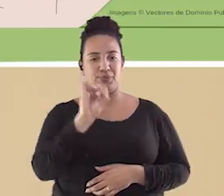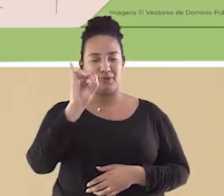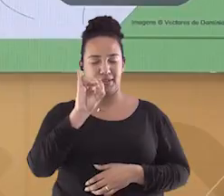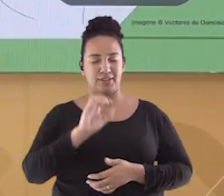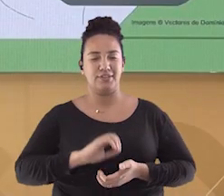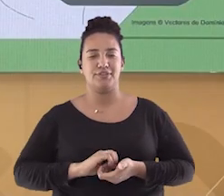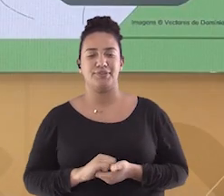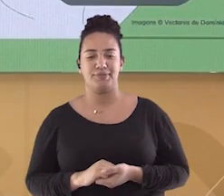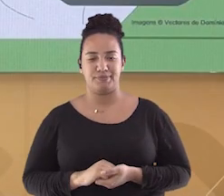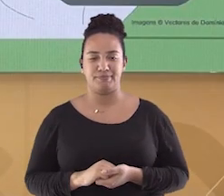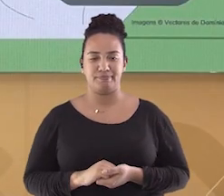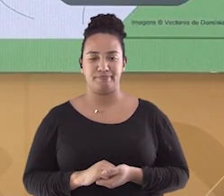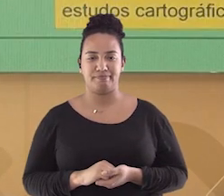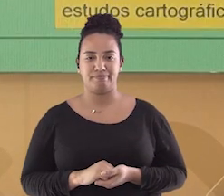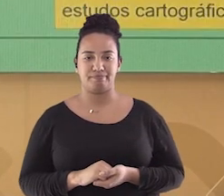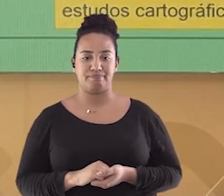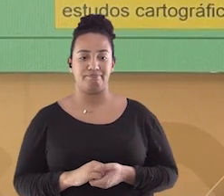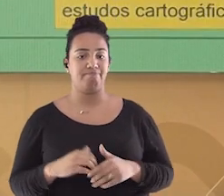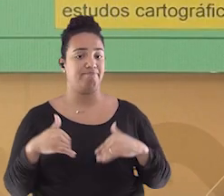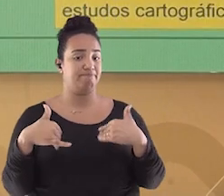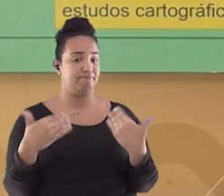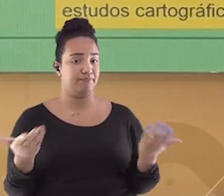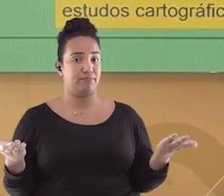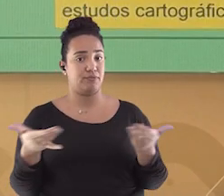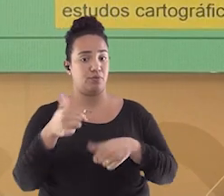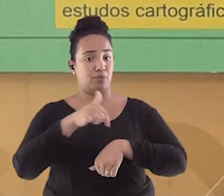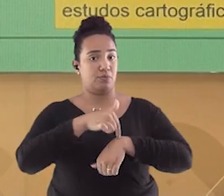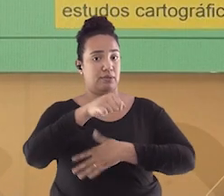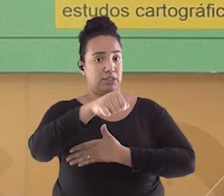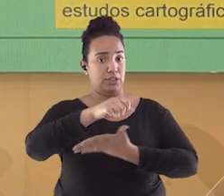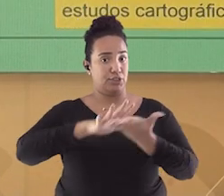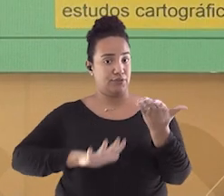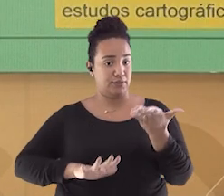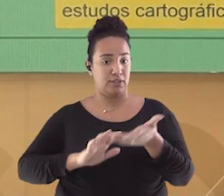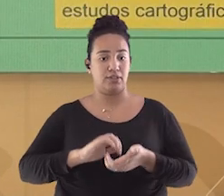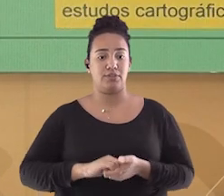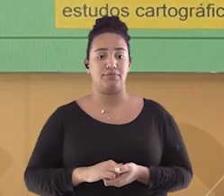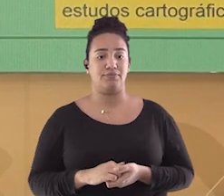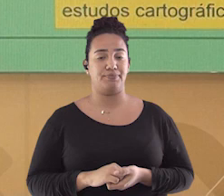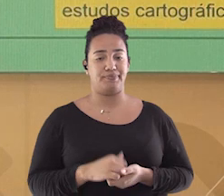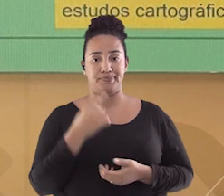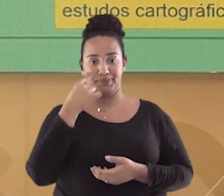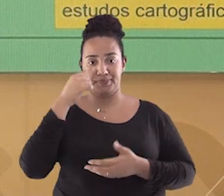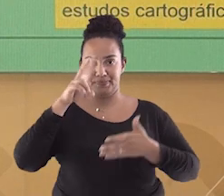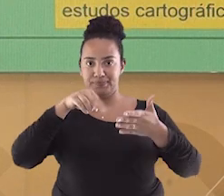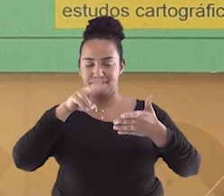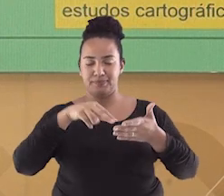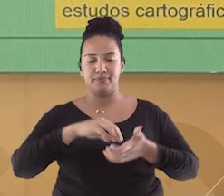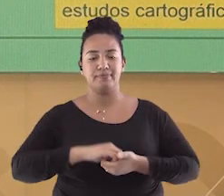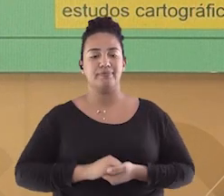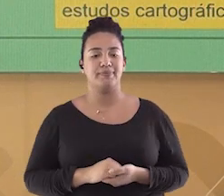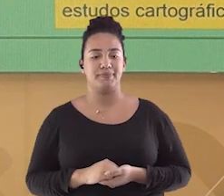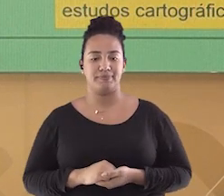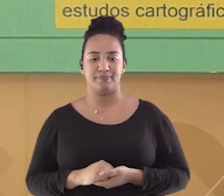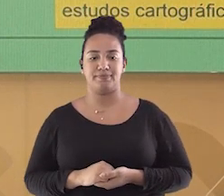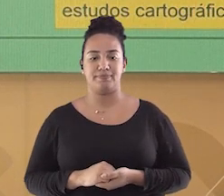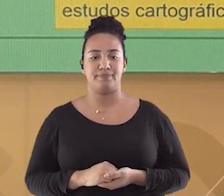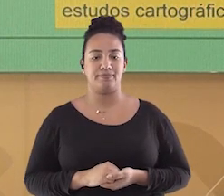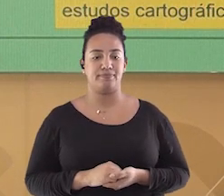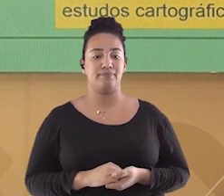importante. E vamos para a atividade dessa aula. Vou ler o enunciado. Quais